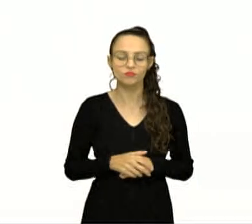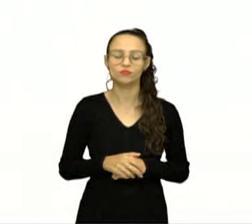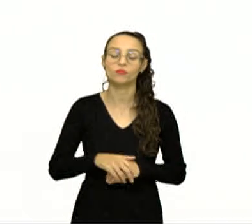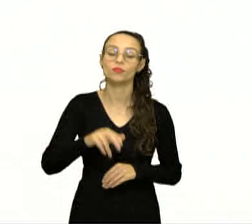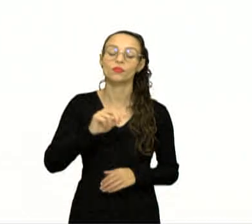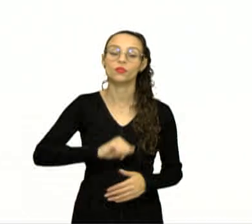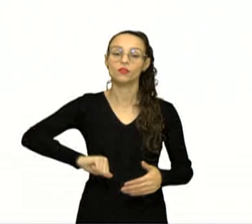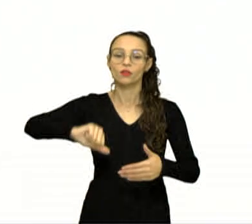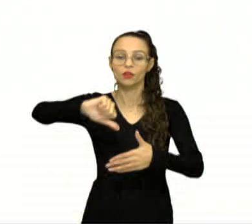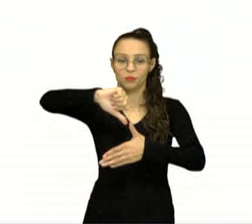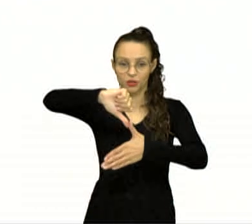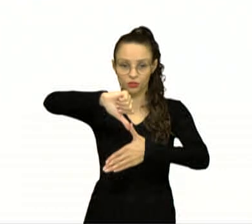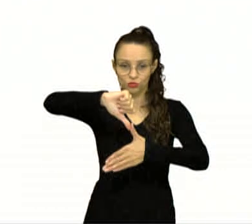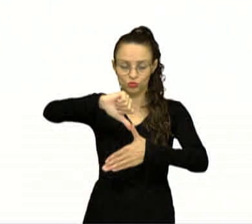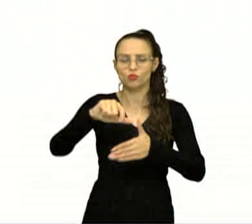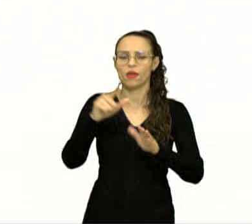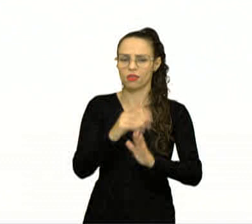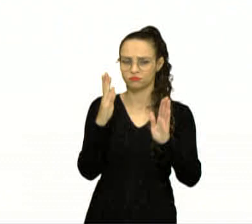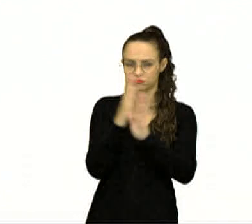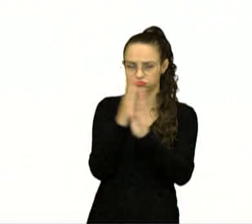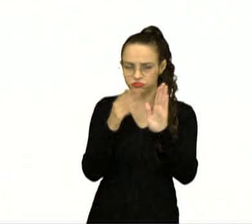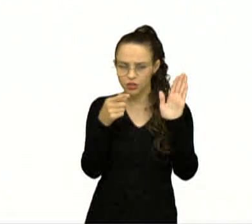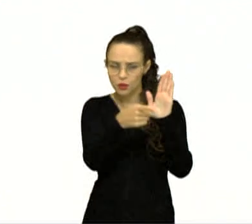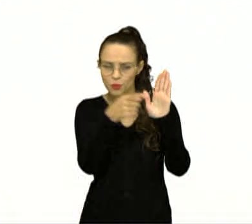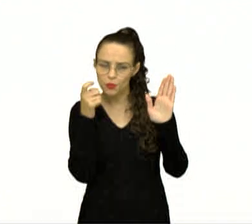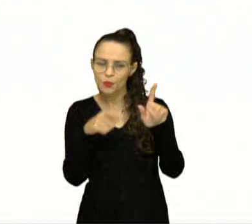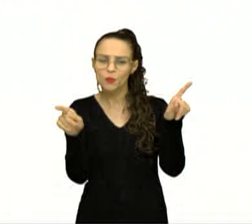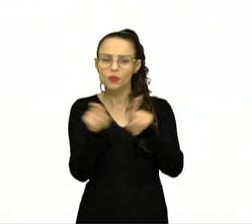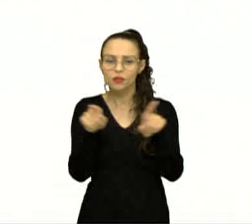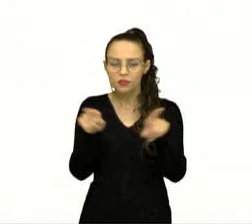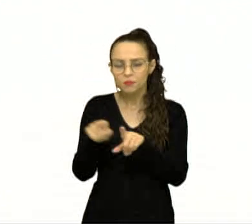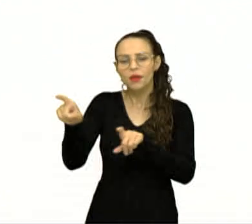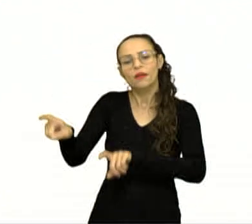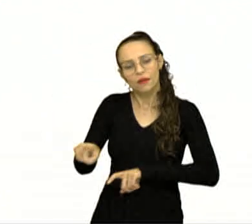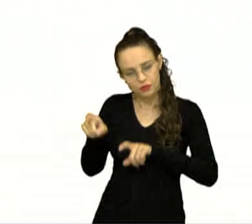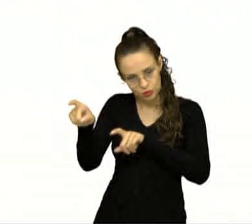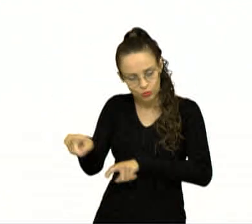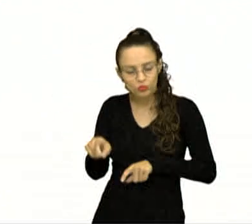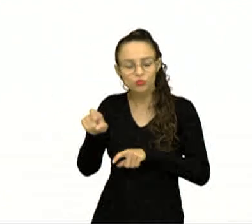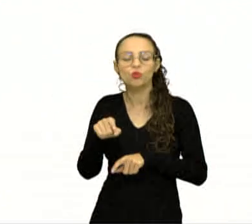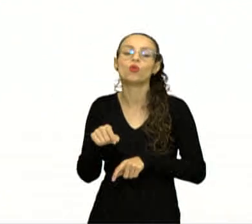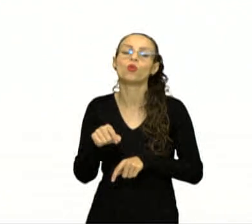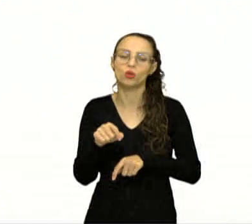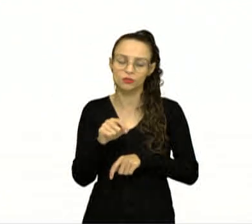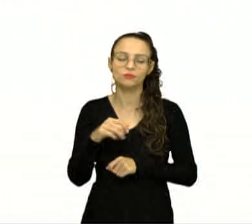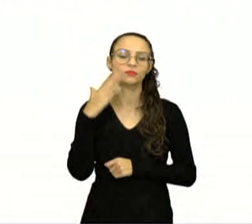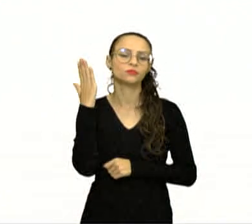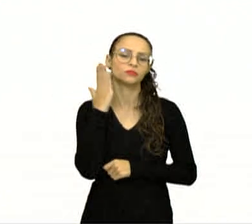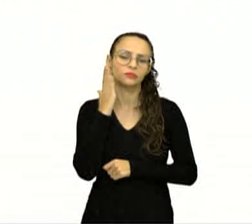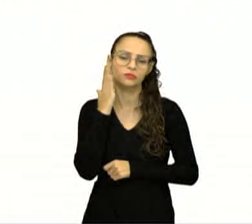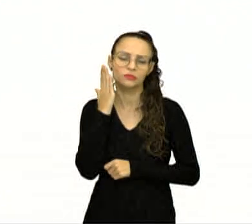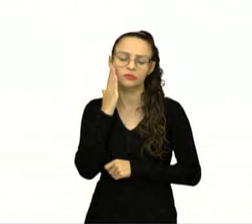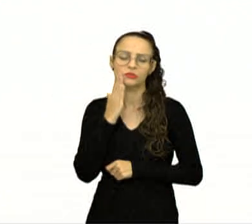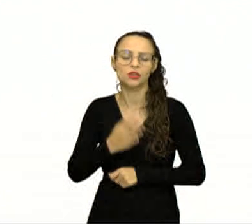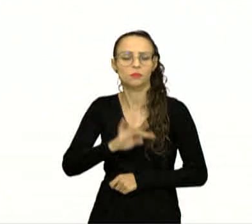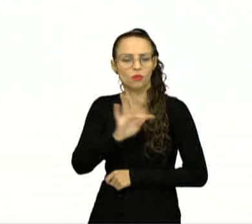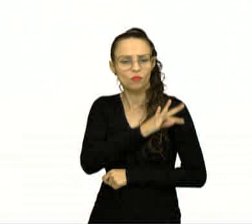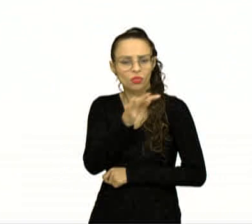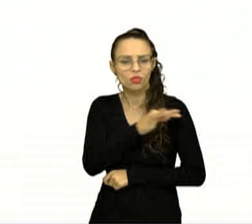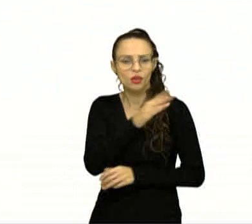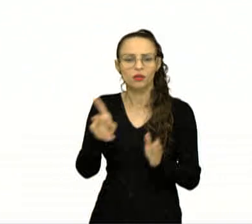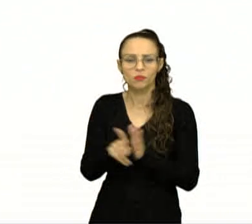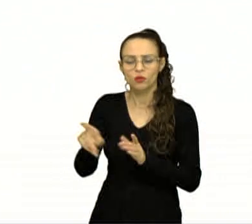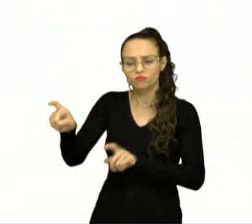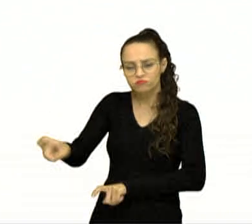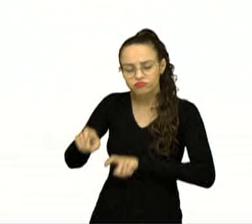Sul eram caçadores, coletores, também agricultores, dominavam a agricultura, o plantio da